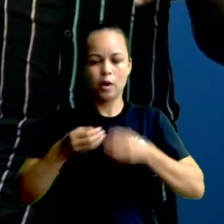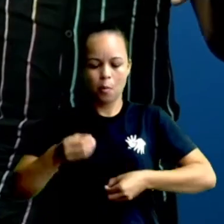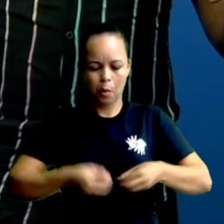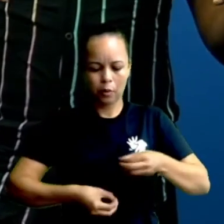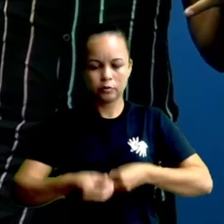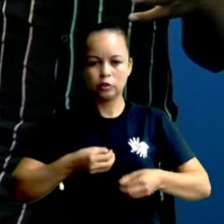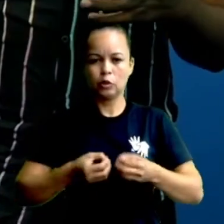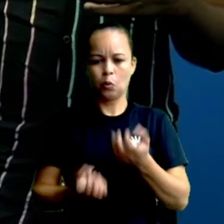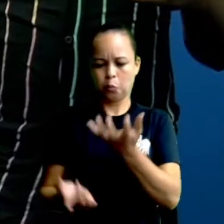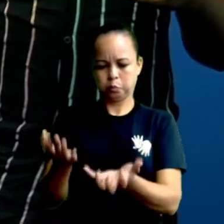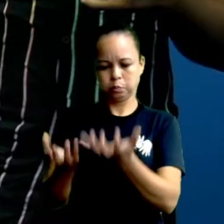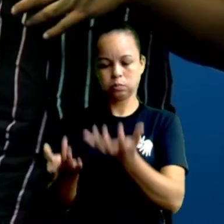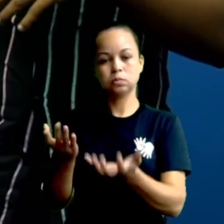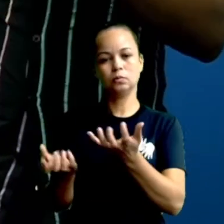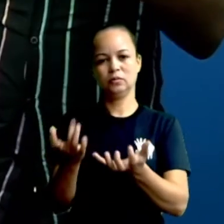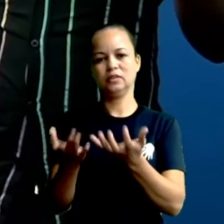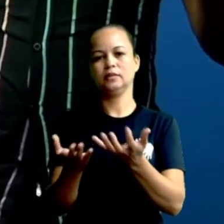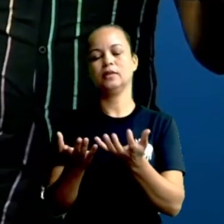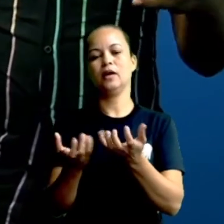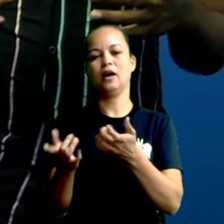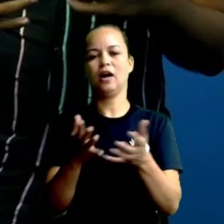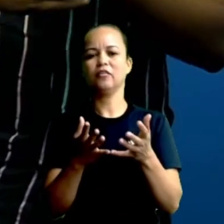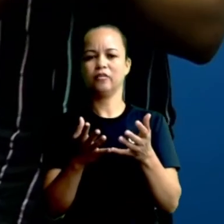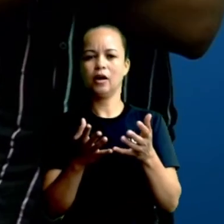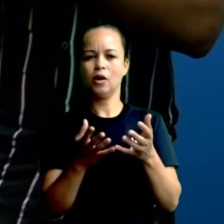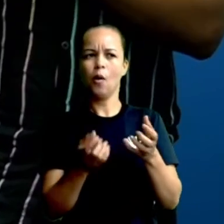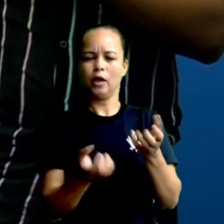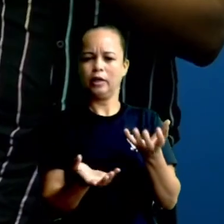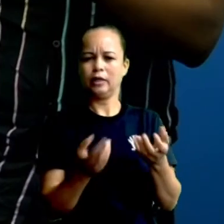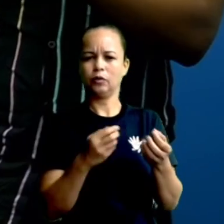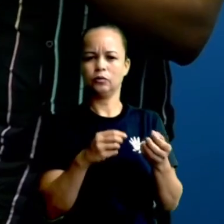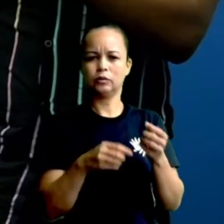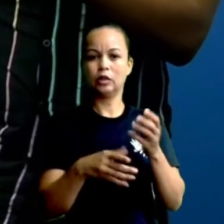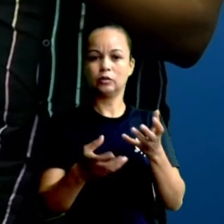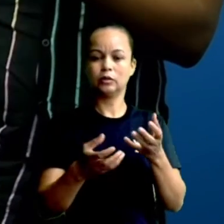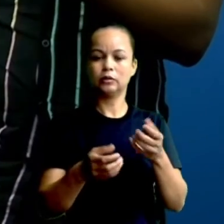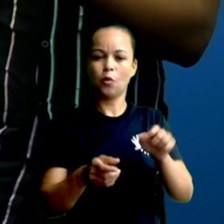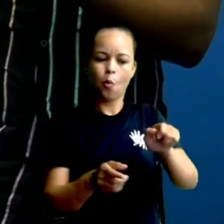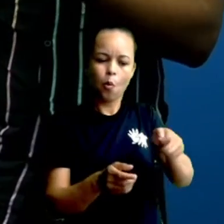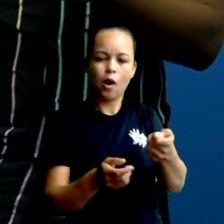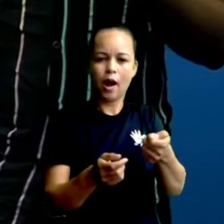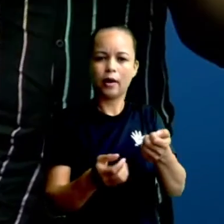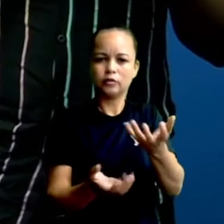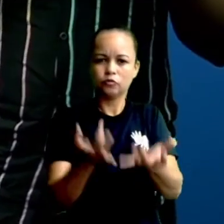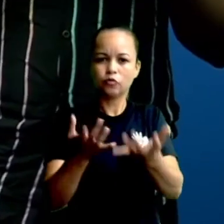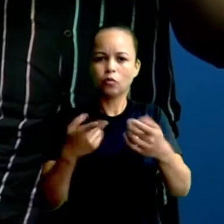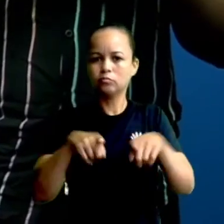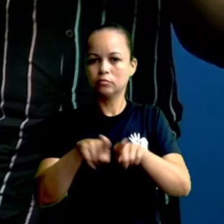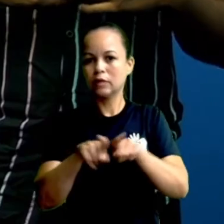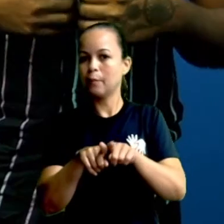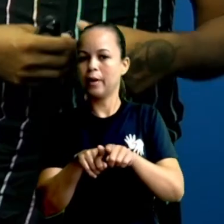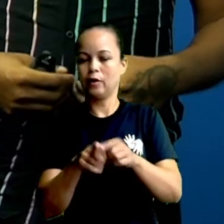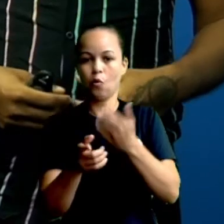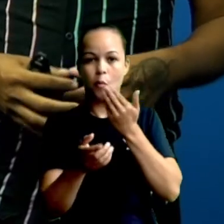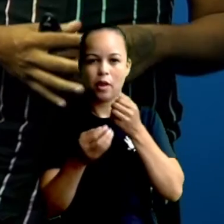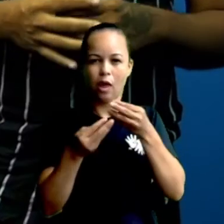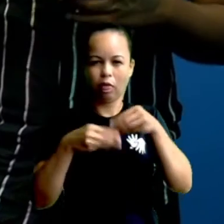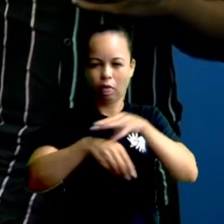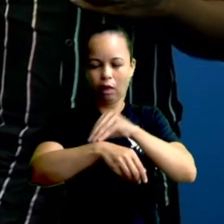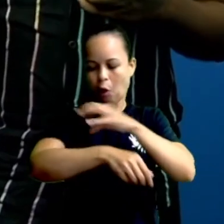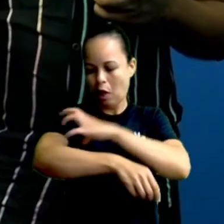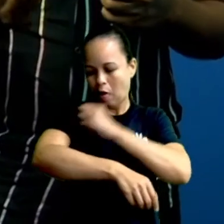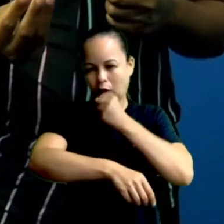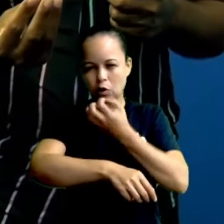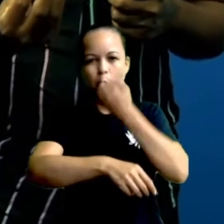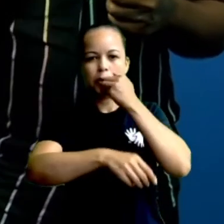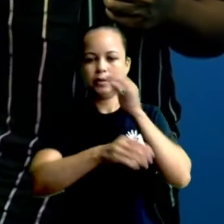elas cozinhavam, não era nada cru, né? Os músculos também, os homens eles assavam, certo? E aí as mulheres elas comiam as entranhas porque